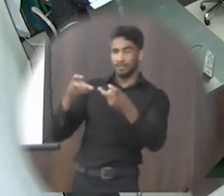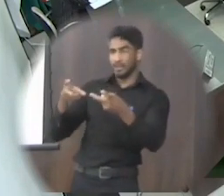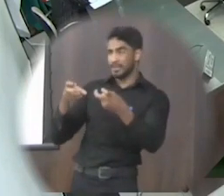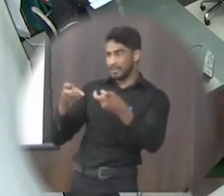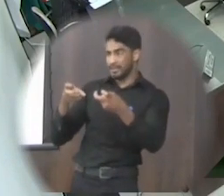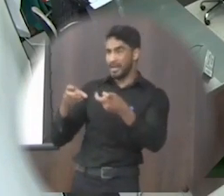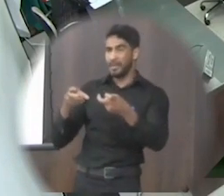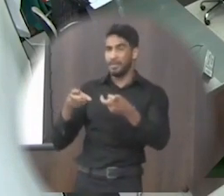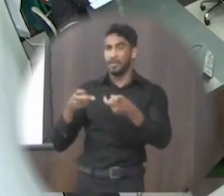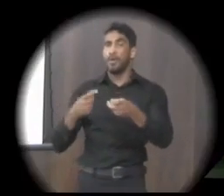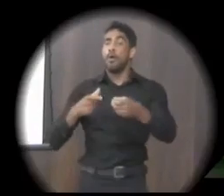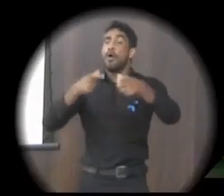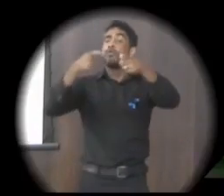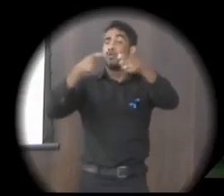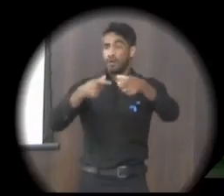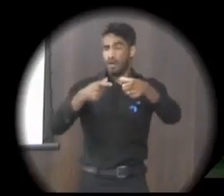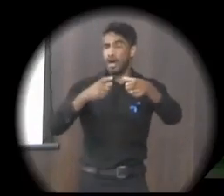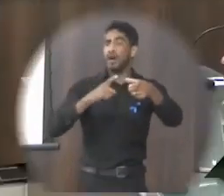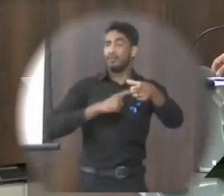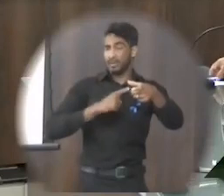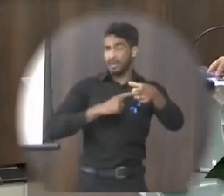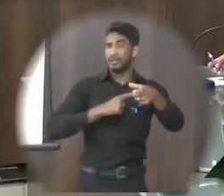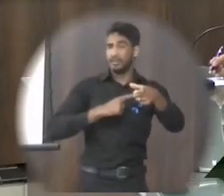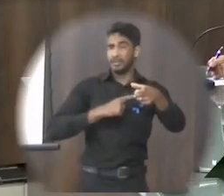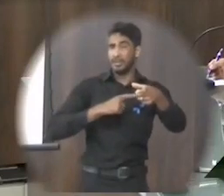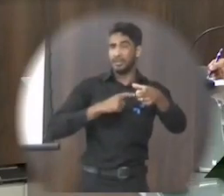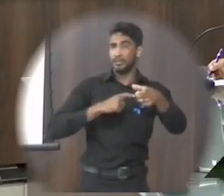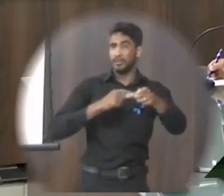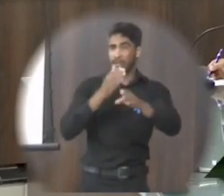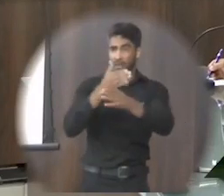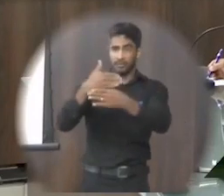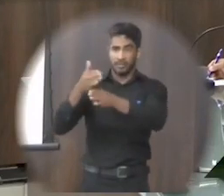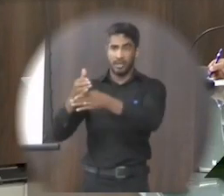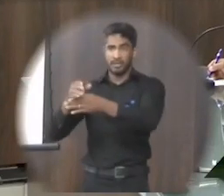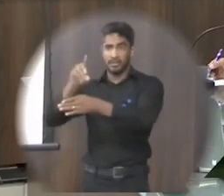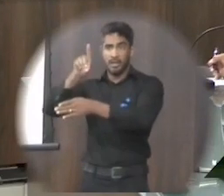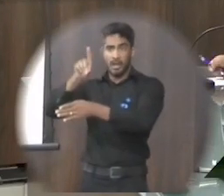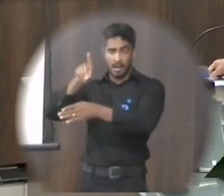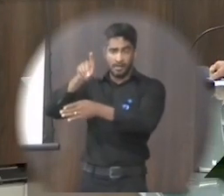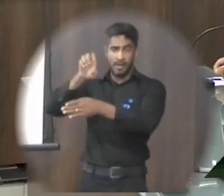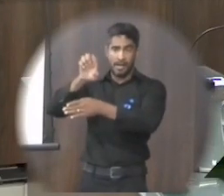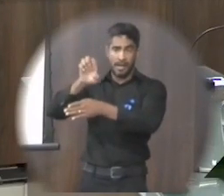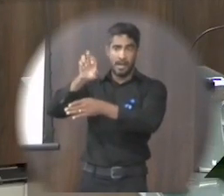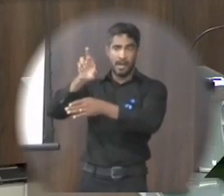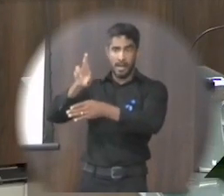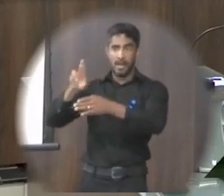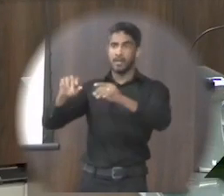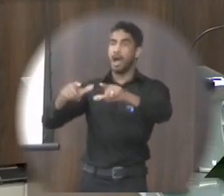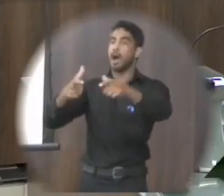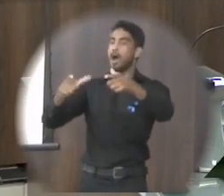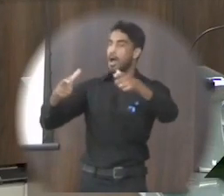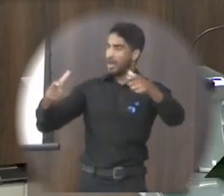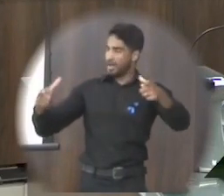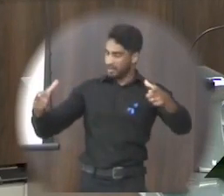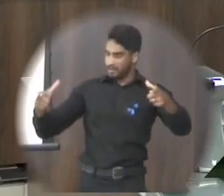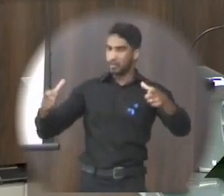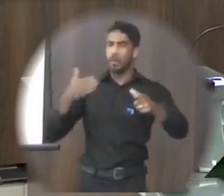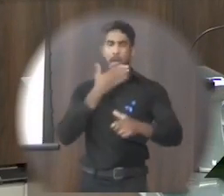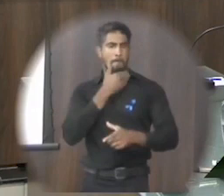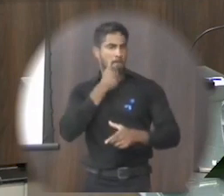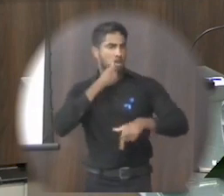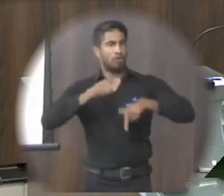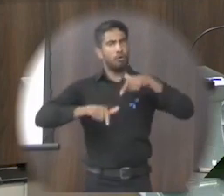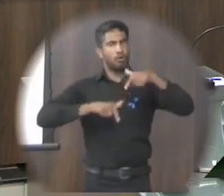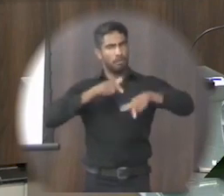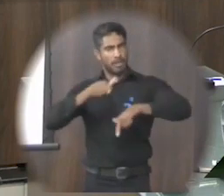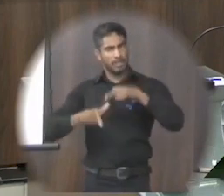onde está sendo pleiteado essa reforma lá no DR, é um espaço amplo com a logística bem melhor de trabalho